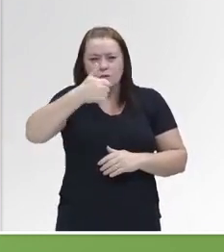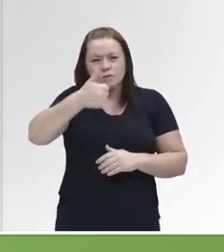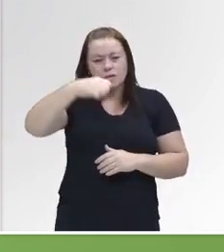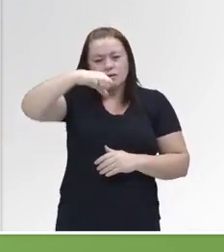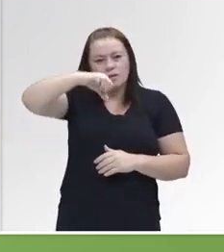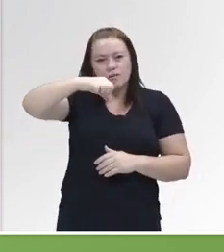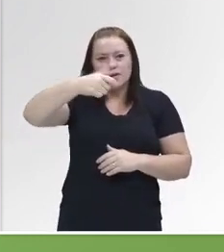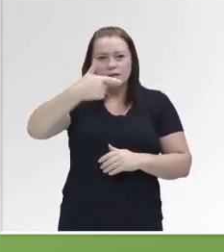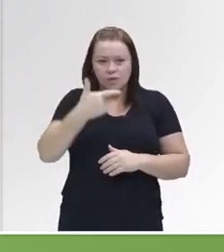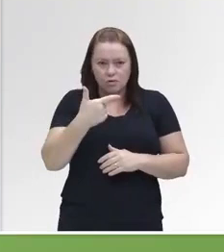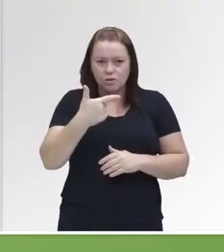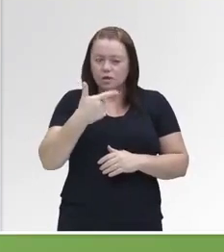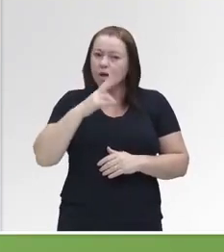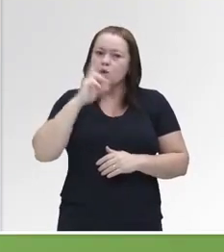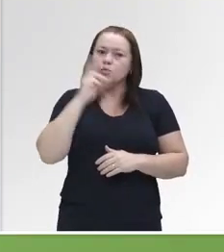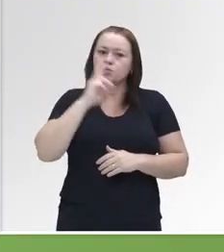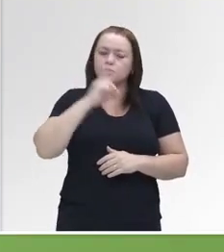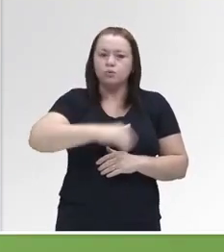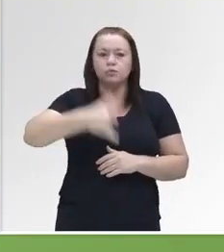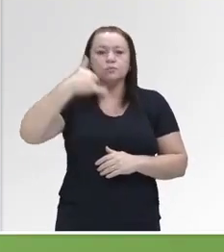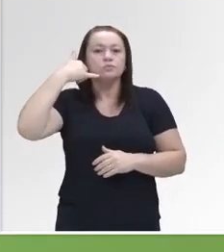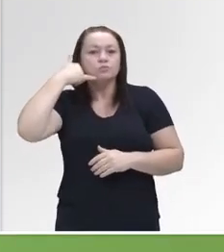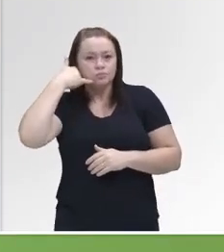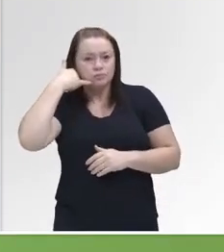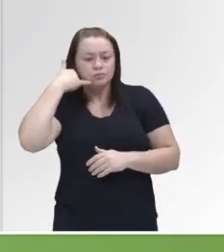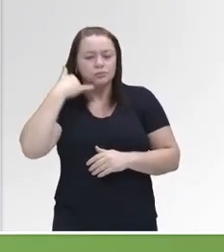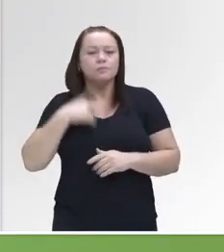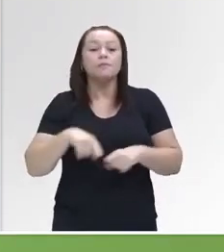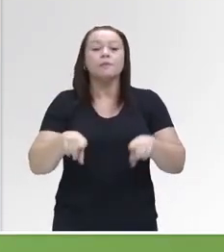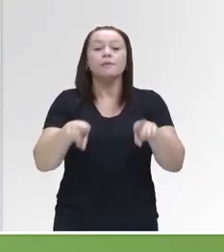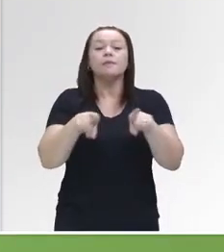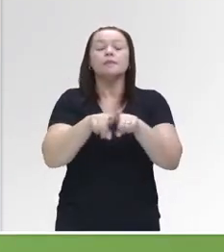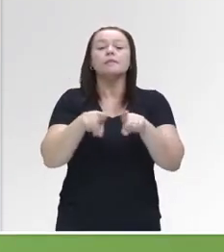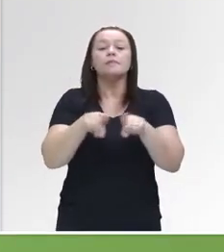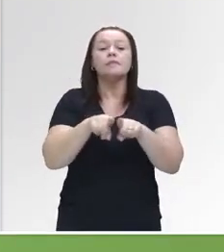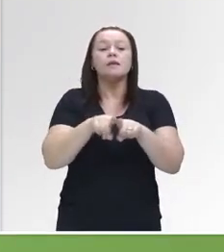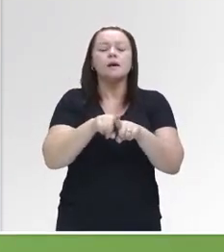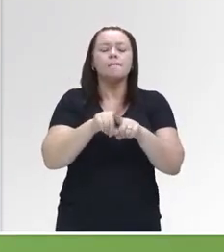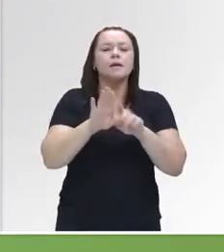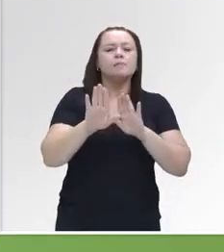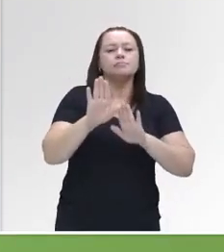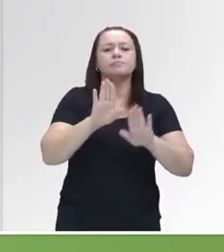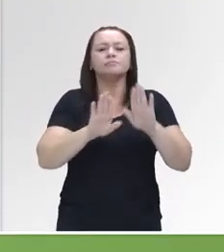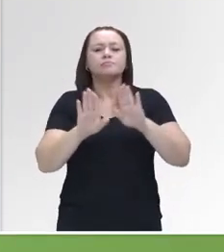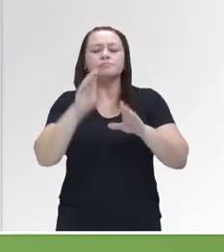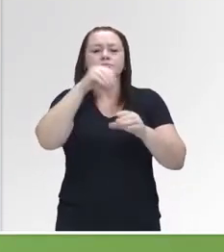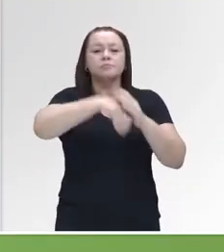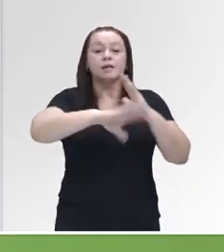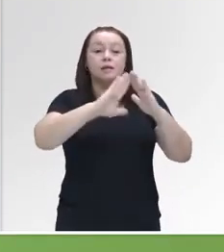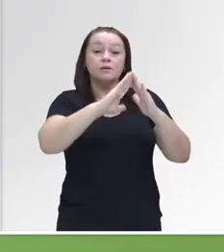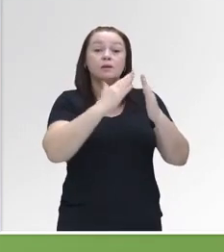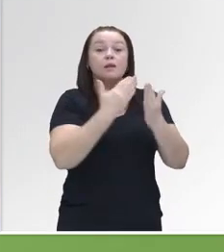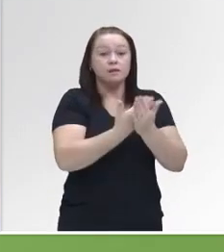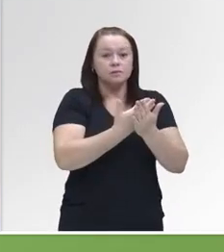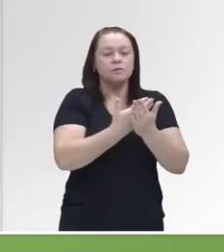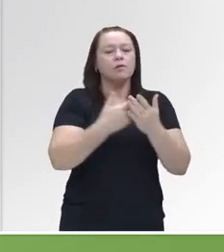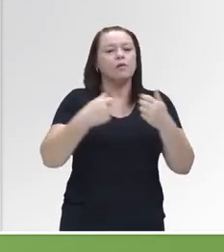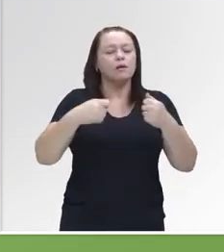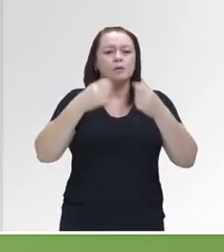né? Cuidados na escola, eu preciso conversar com vocês com cuidados na escola. Ficar atento